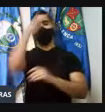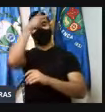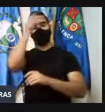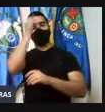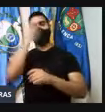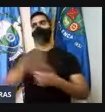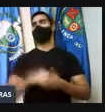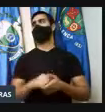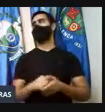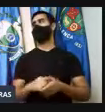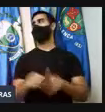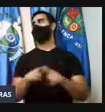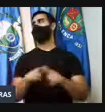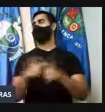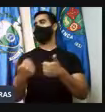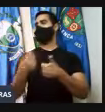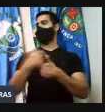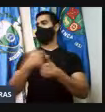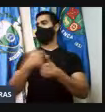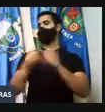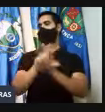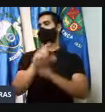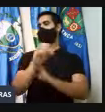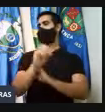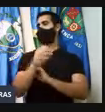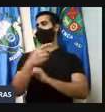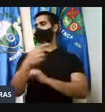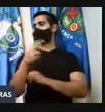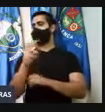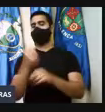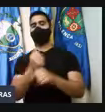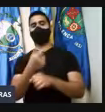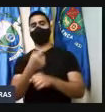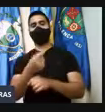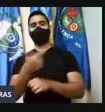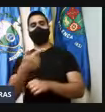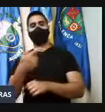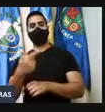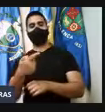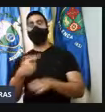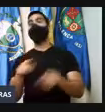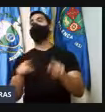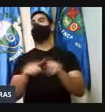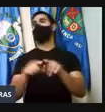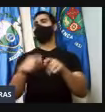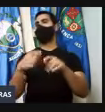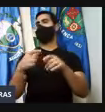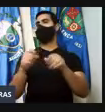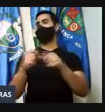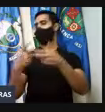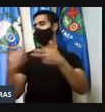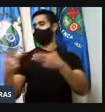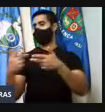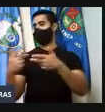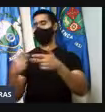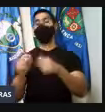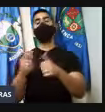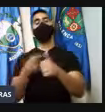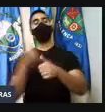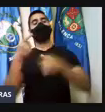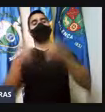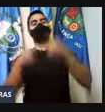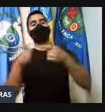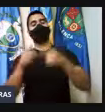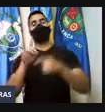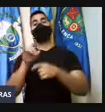Valença, substitui a Lei Complementar 075 de 2007, dando inclusive outras providências. Primeira discussão para o